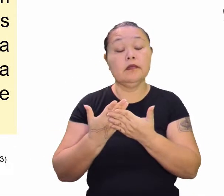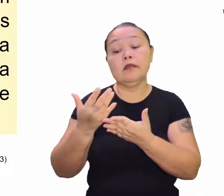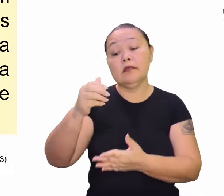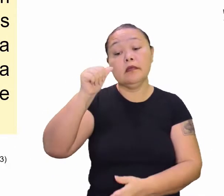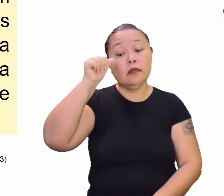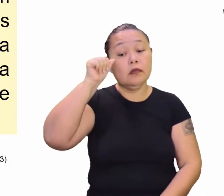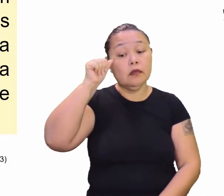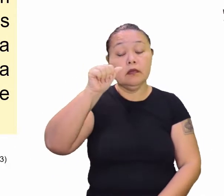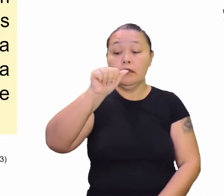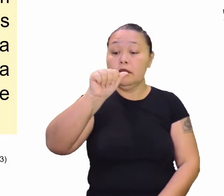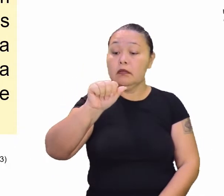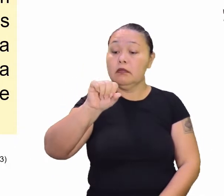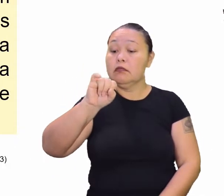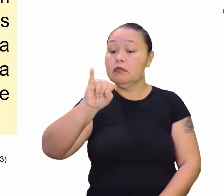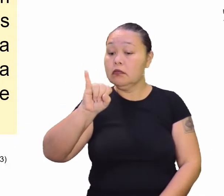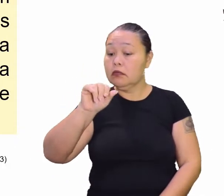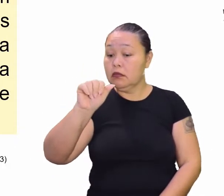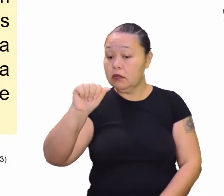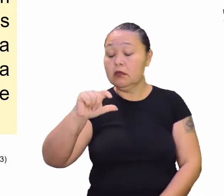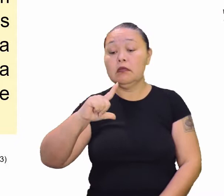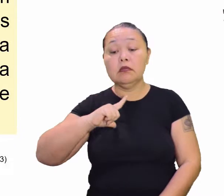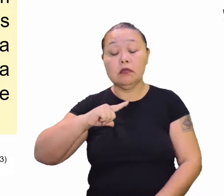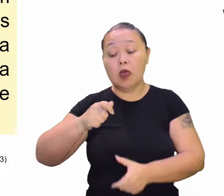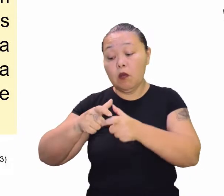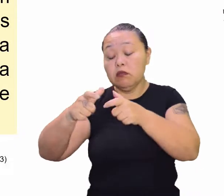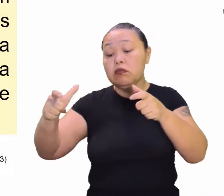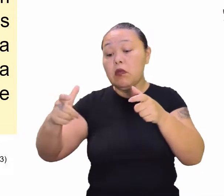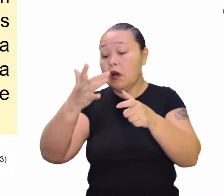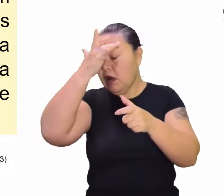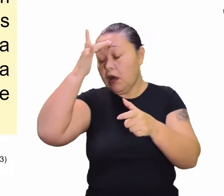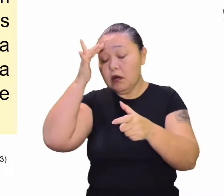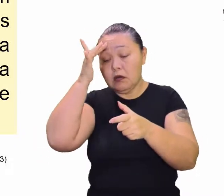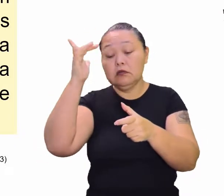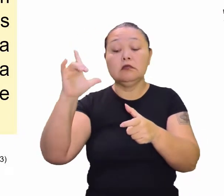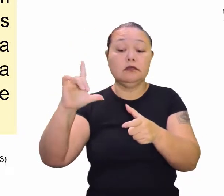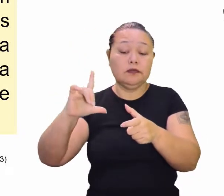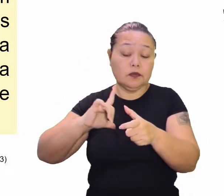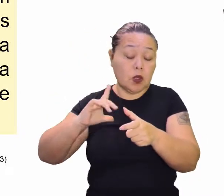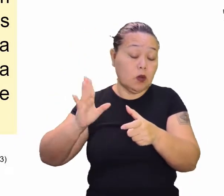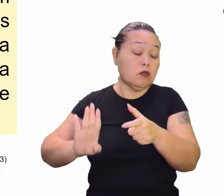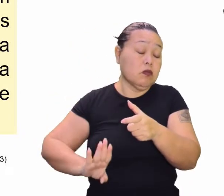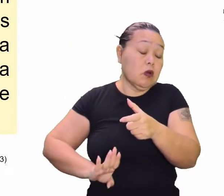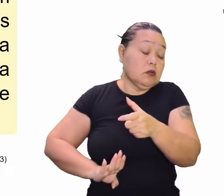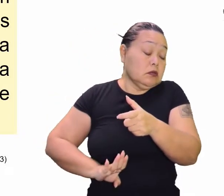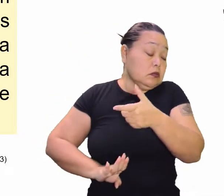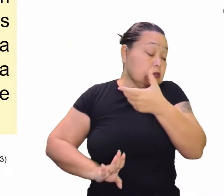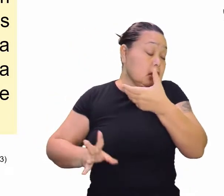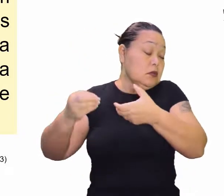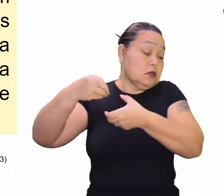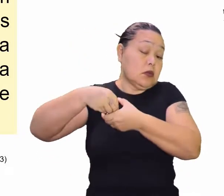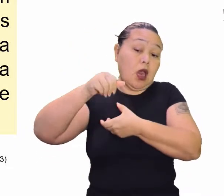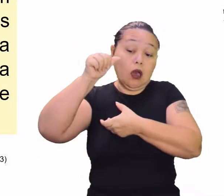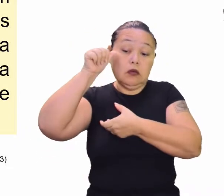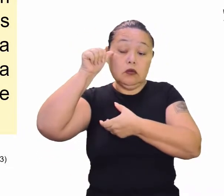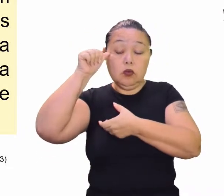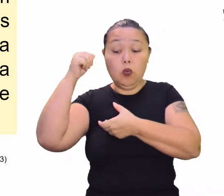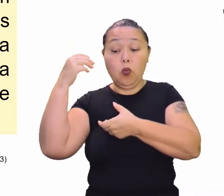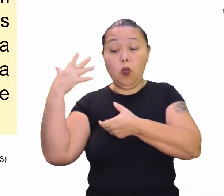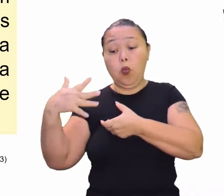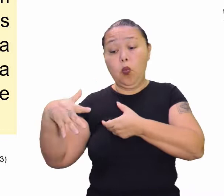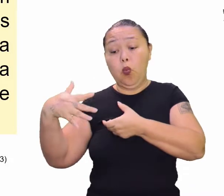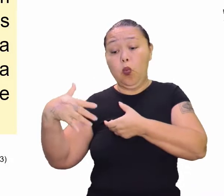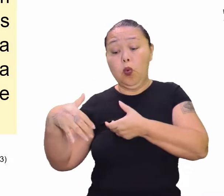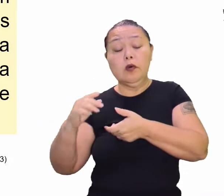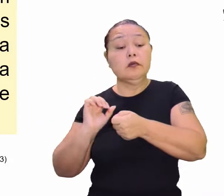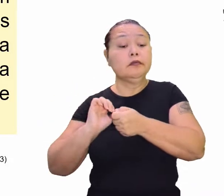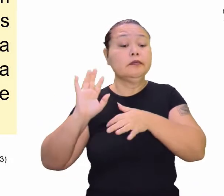da Ásia a gente vai encontrar o maior número de pessoas que passam fome dentro do continente asiático. Aí, de